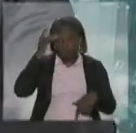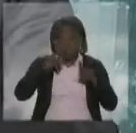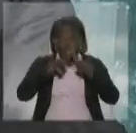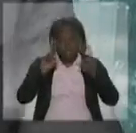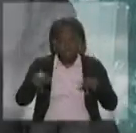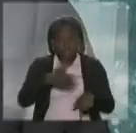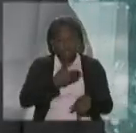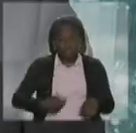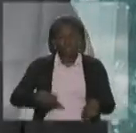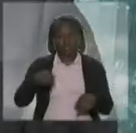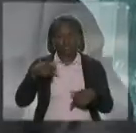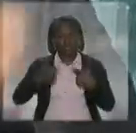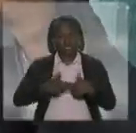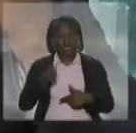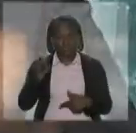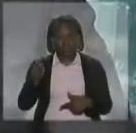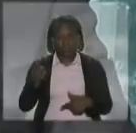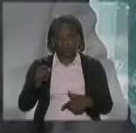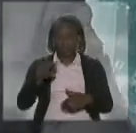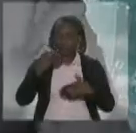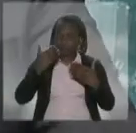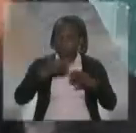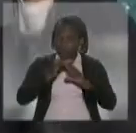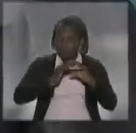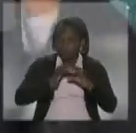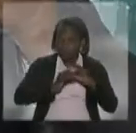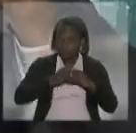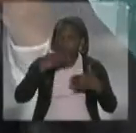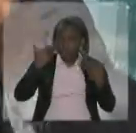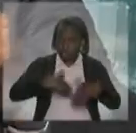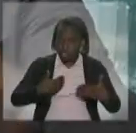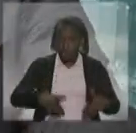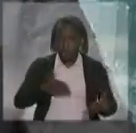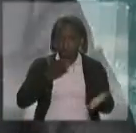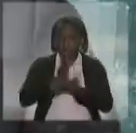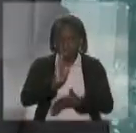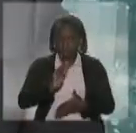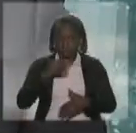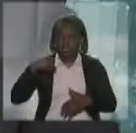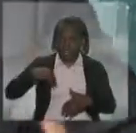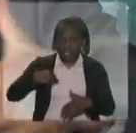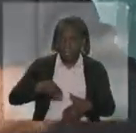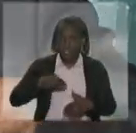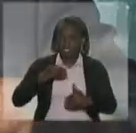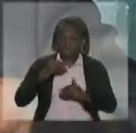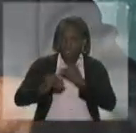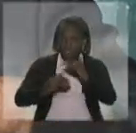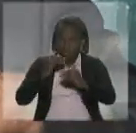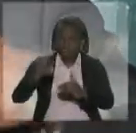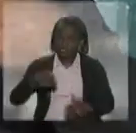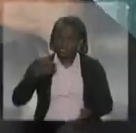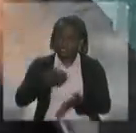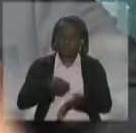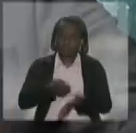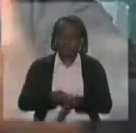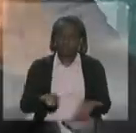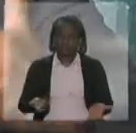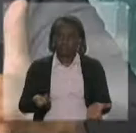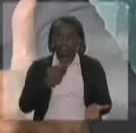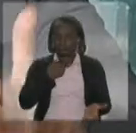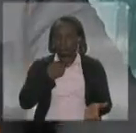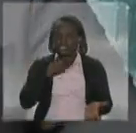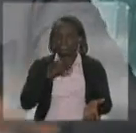servidor público concursado com o plano de cargos carreiras e salários é dever não pode